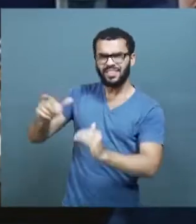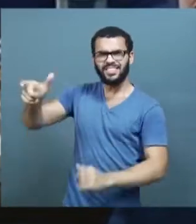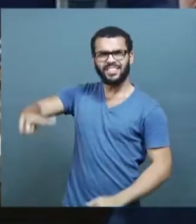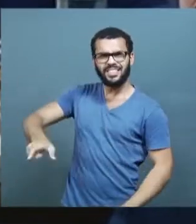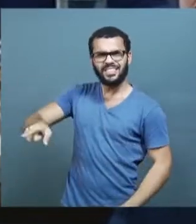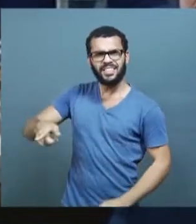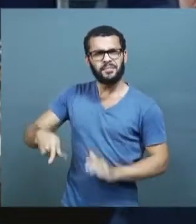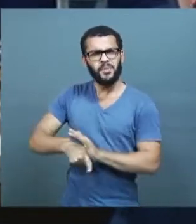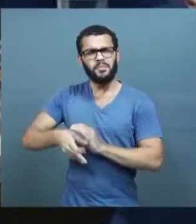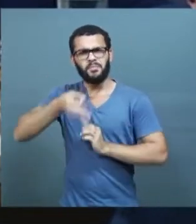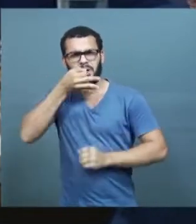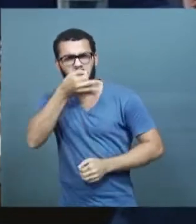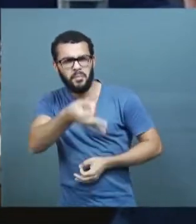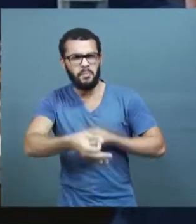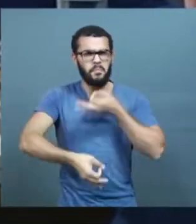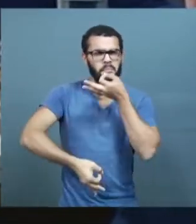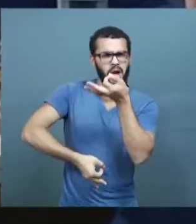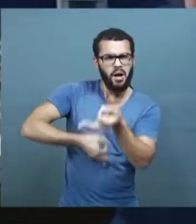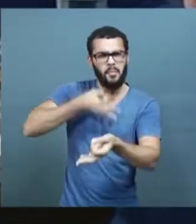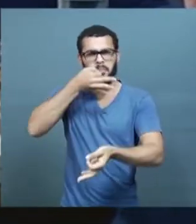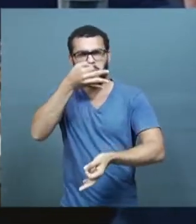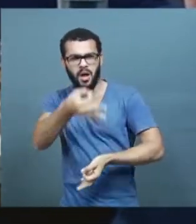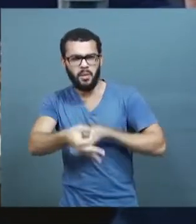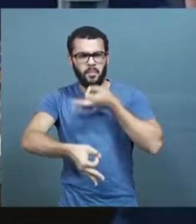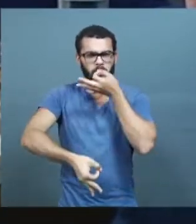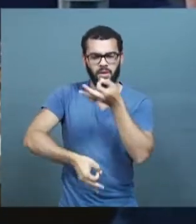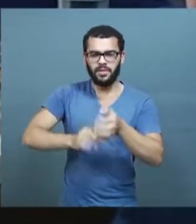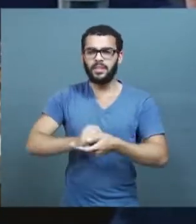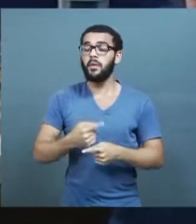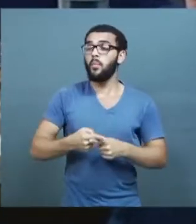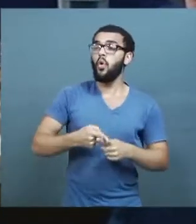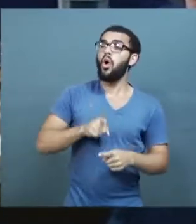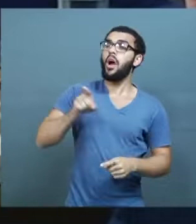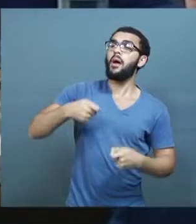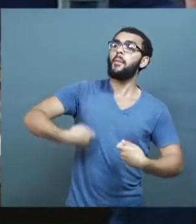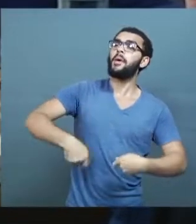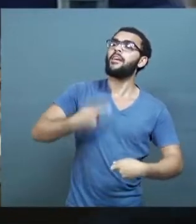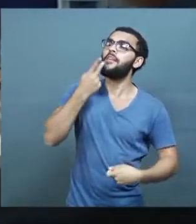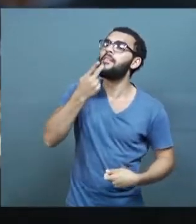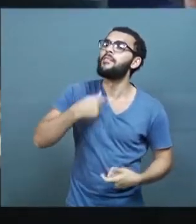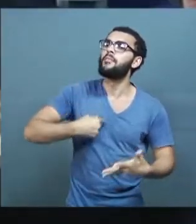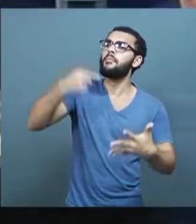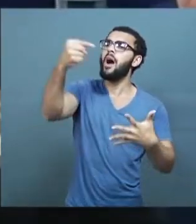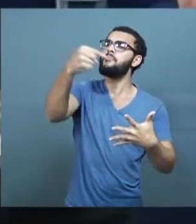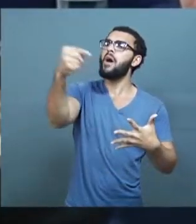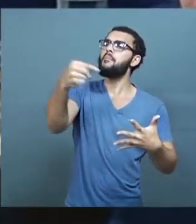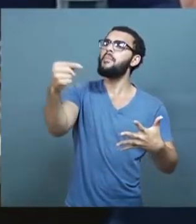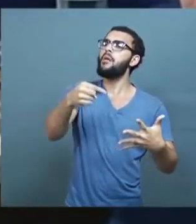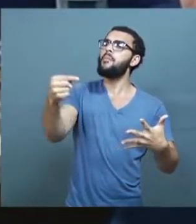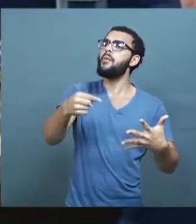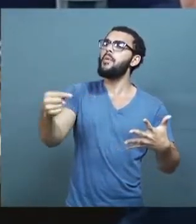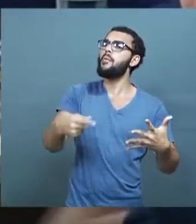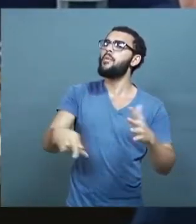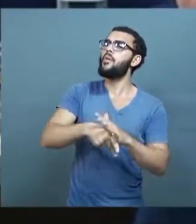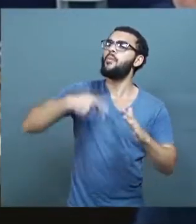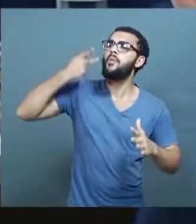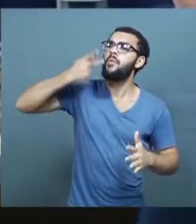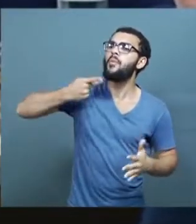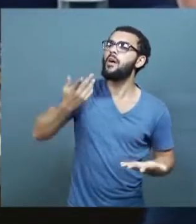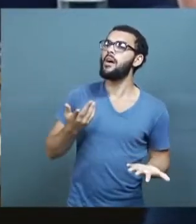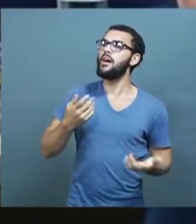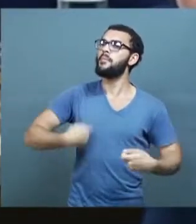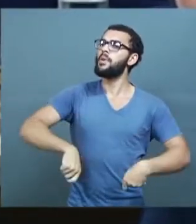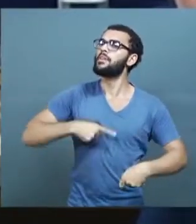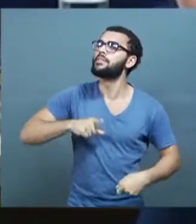seus comentários e arguindo aqui o ministro. É que o colega tem que dizer os nomes dos políticos, dos Senador parlamentares Paulo, que